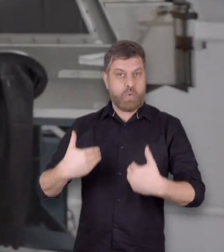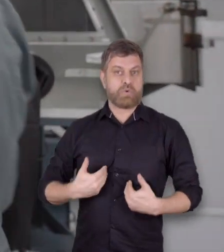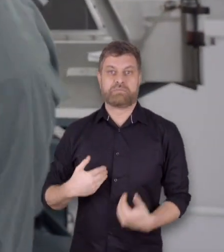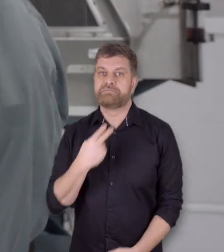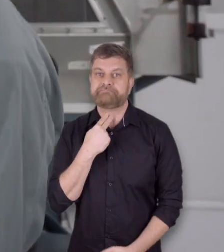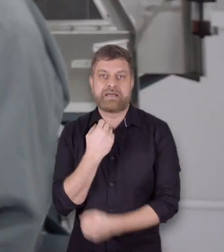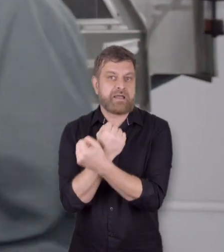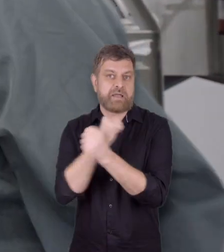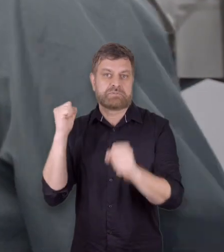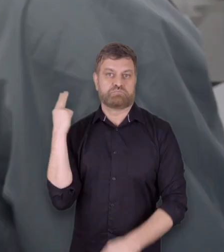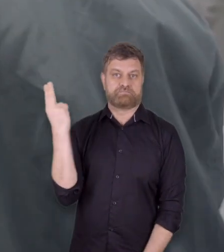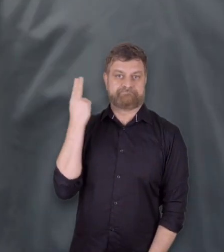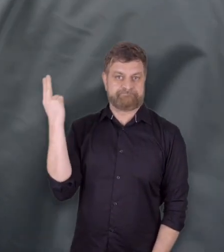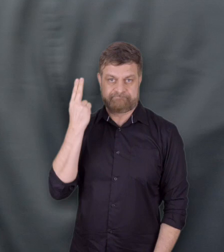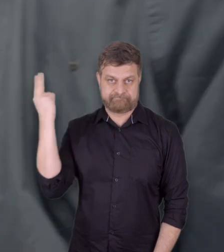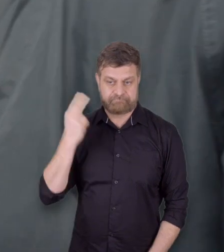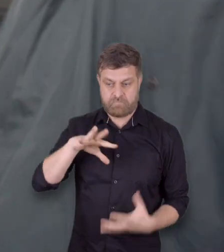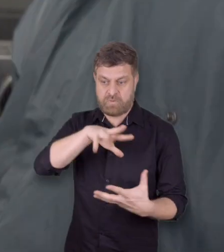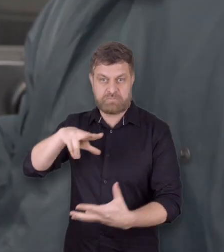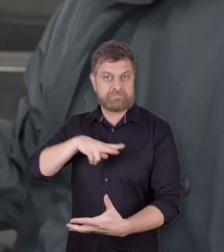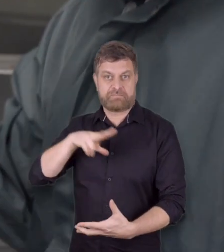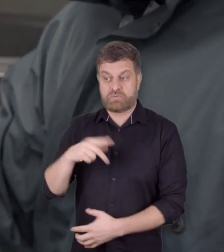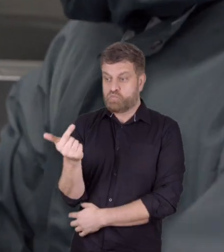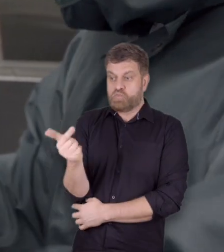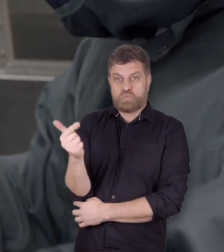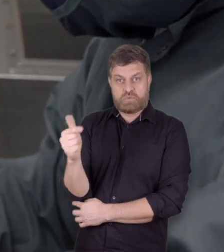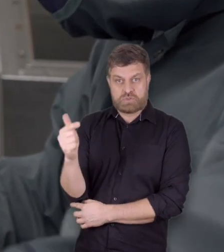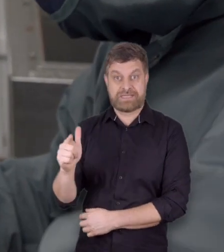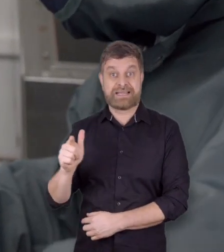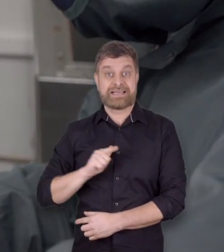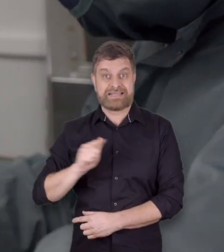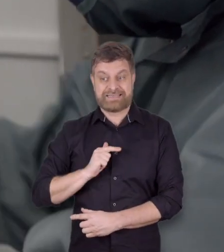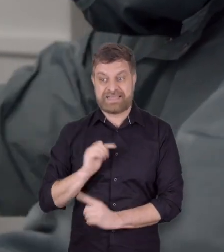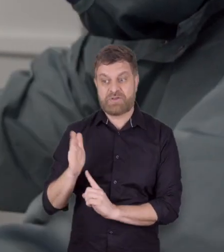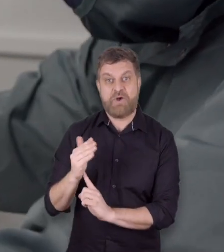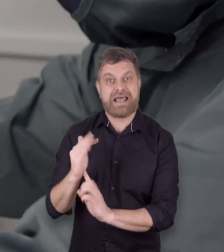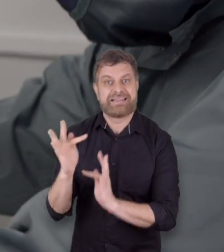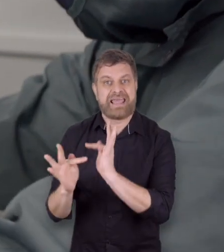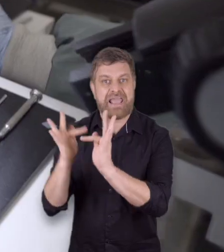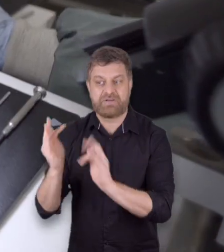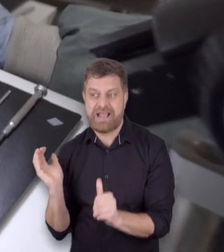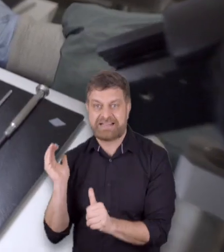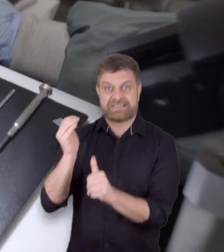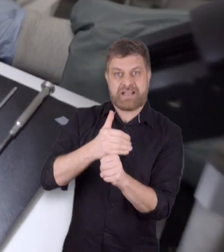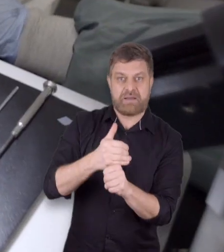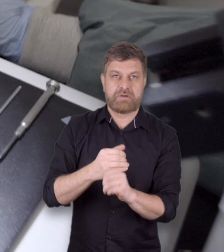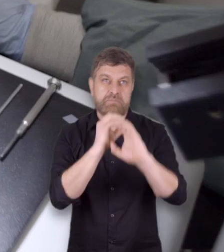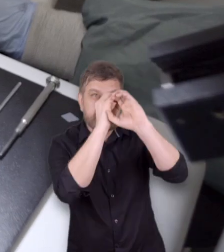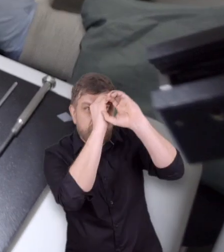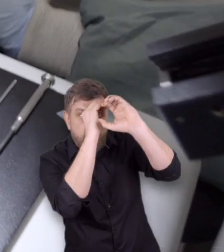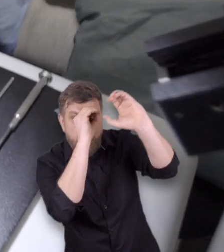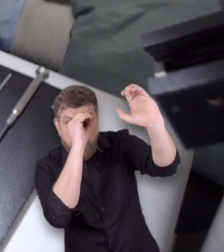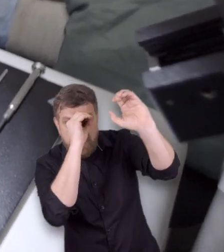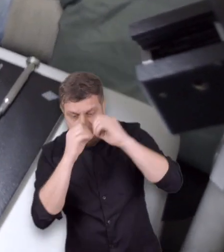sentidos, que não faziam parte do nosso mundo próprio, através dessas próteses técnicas,